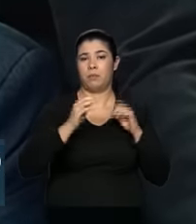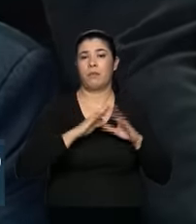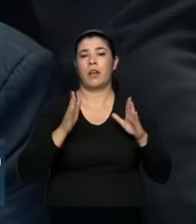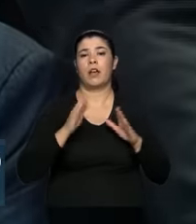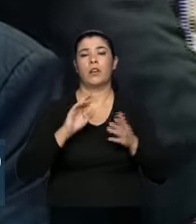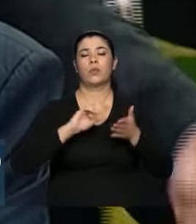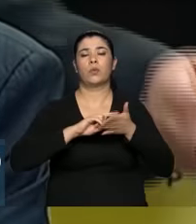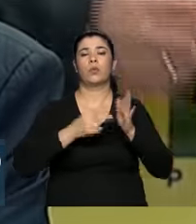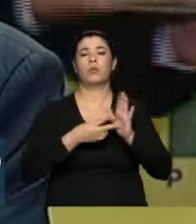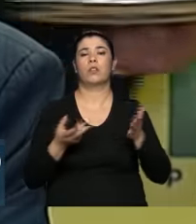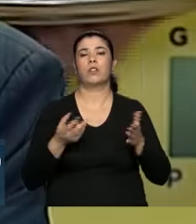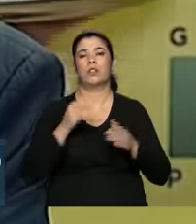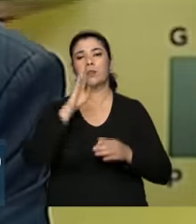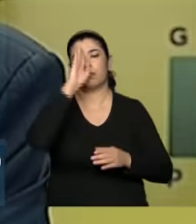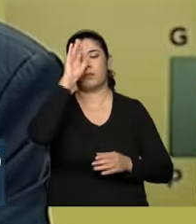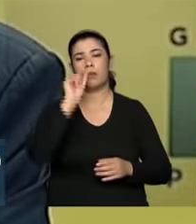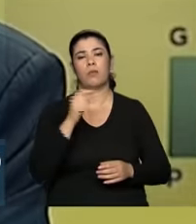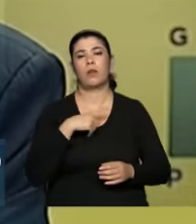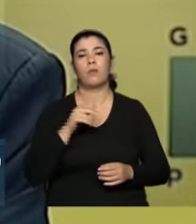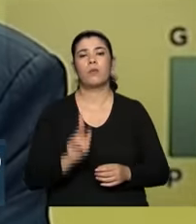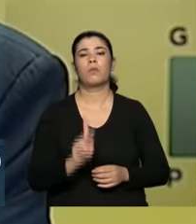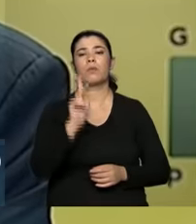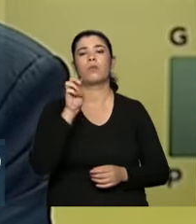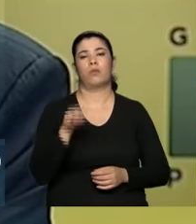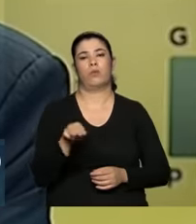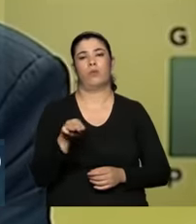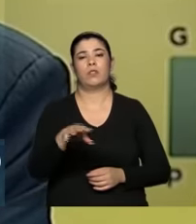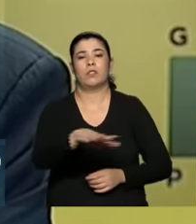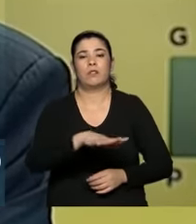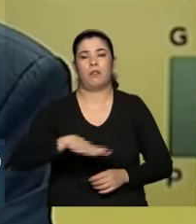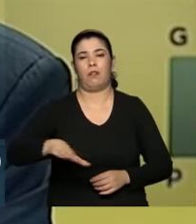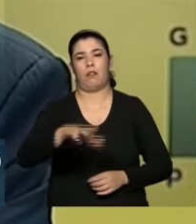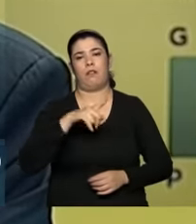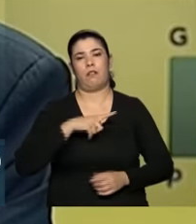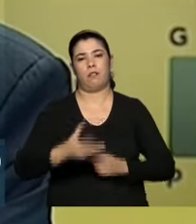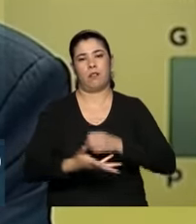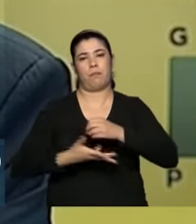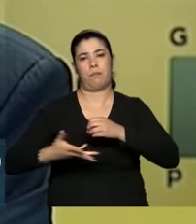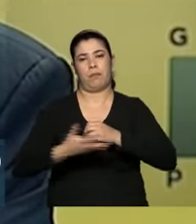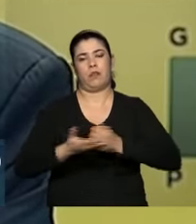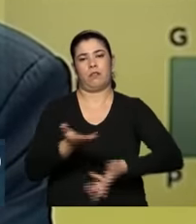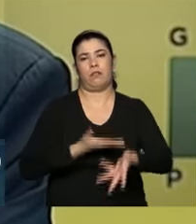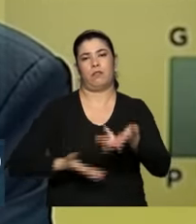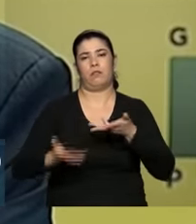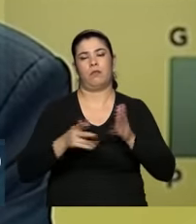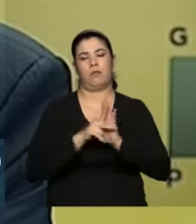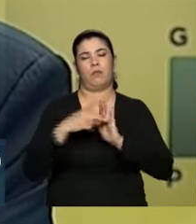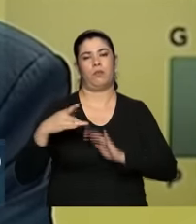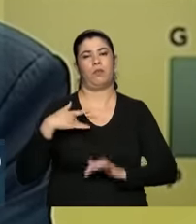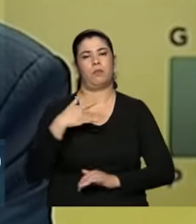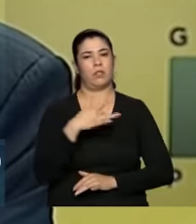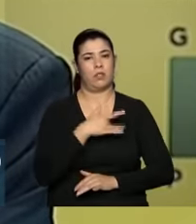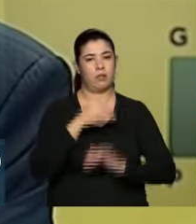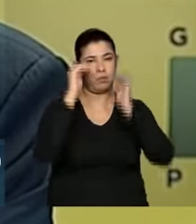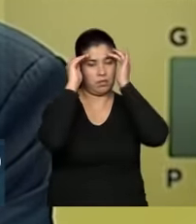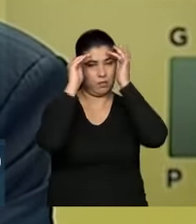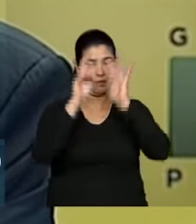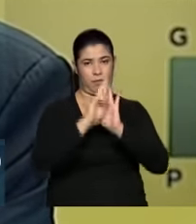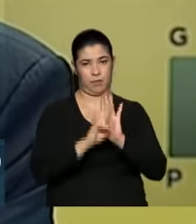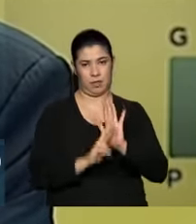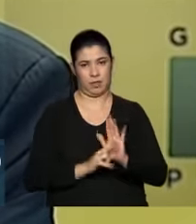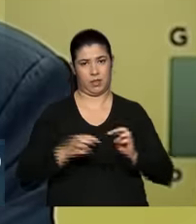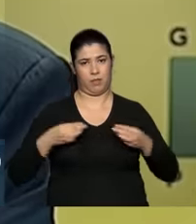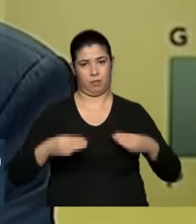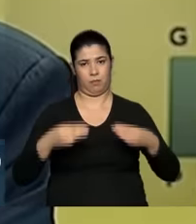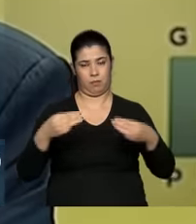principal não é a quilometragem, é sim região de saúde, que é um conceito do Ministério da Saúde. E que quer dizer o quê?